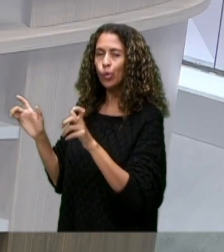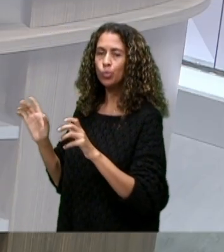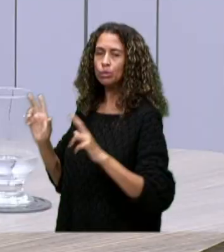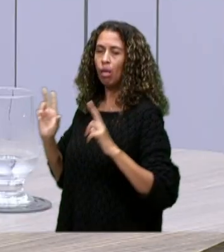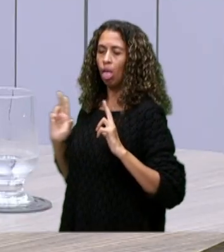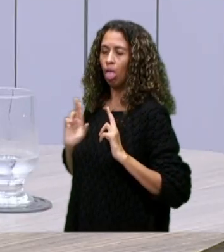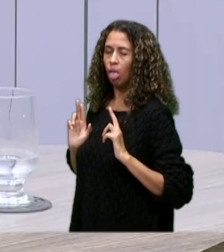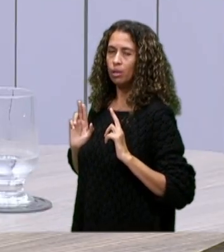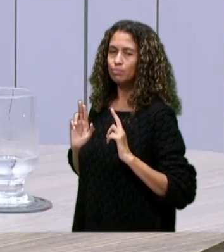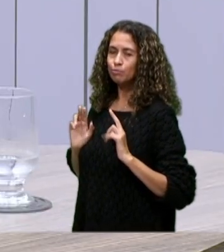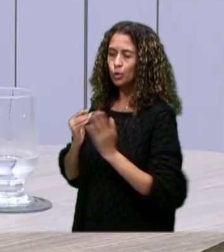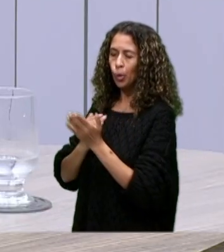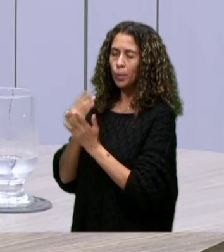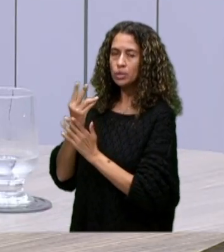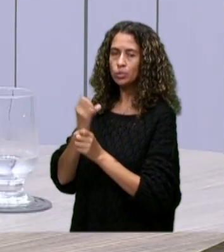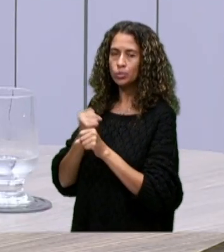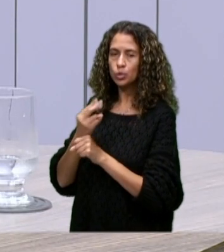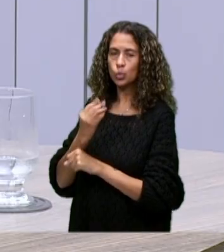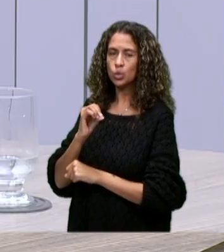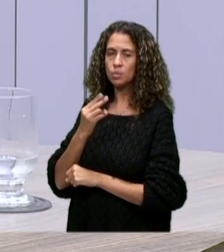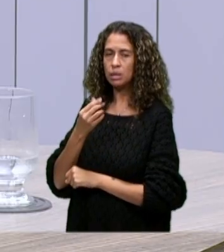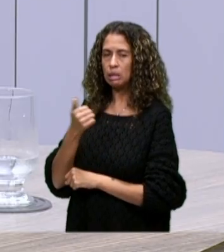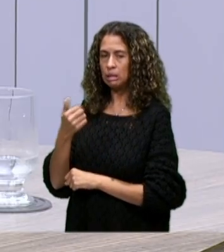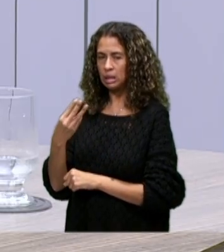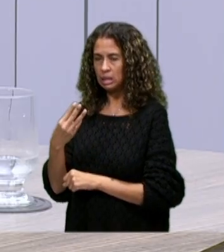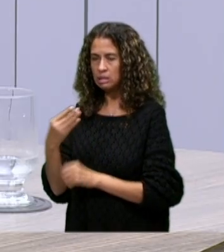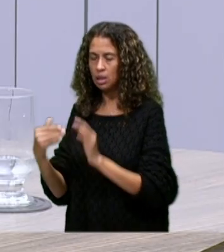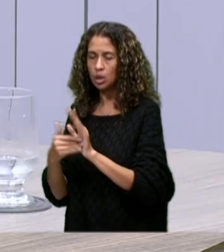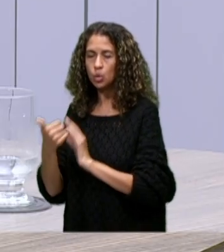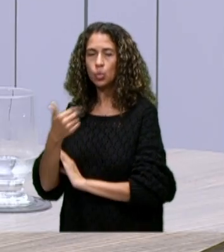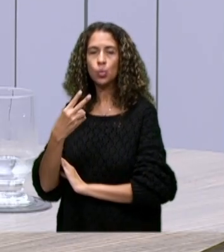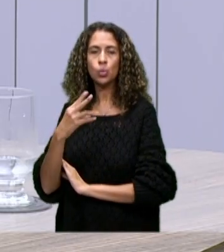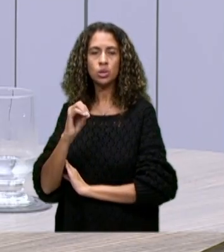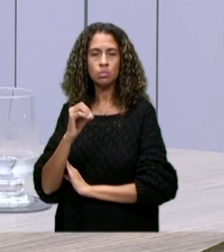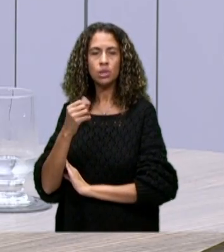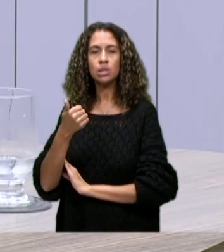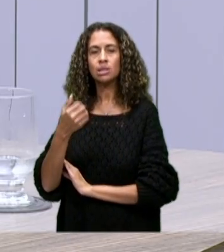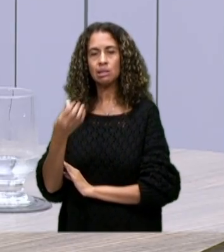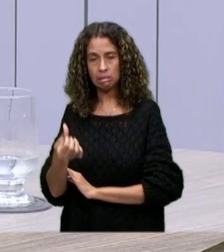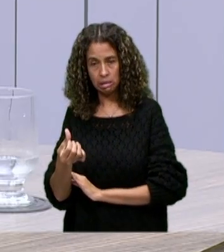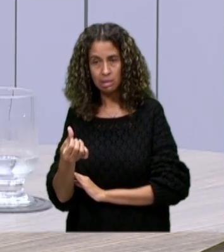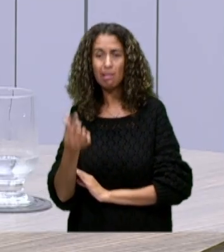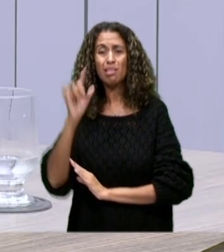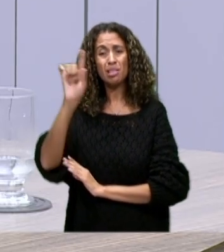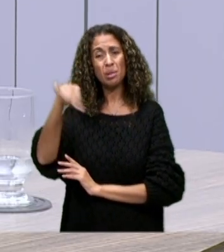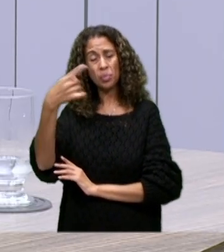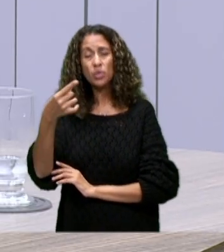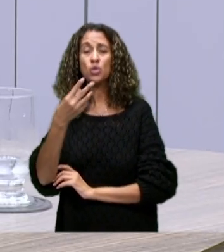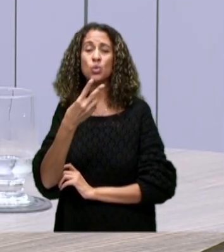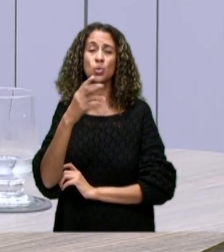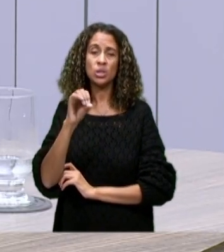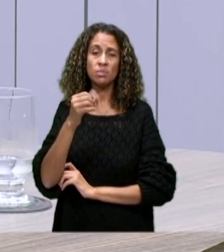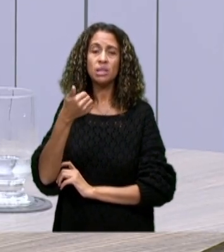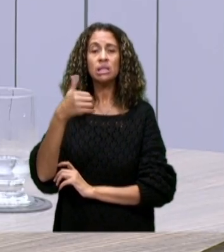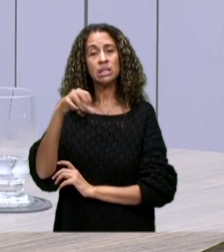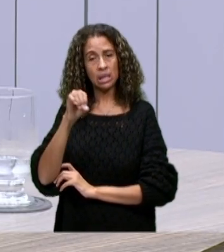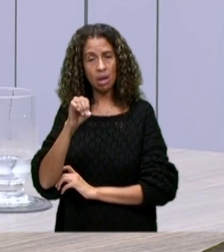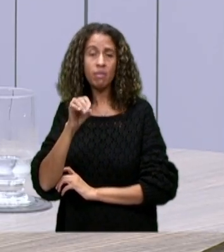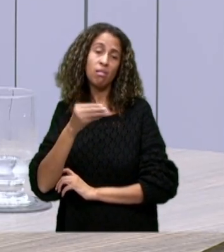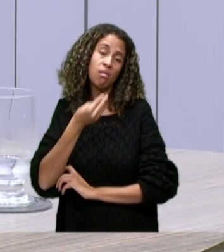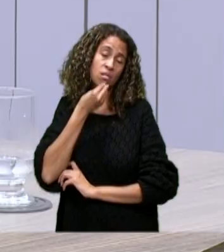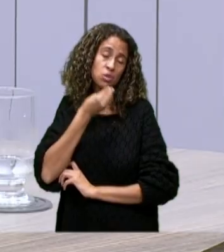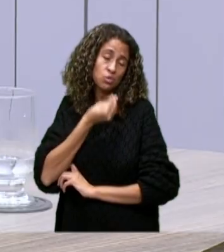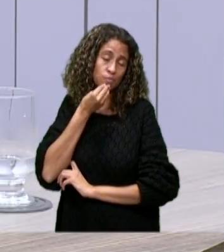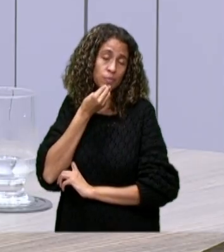que começou ali em 2013 resultou em 2016, que resultou em 2019, e que a gente ainda está